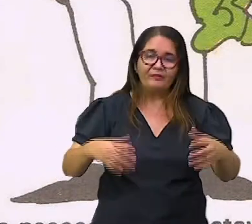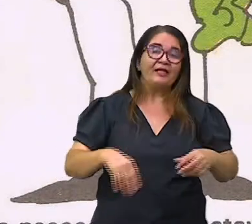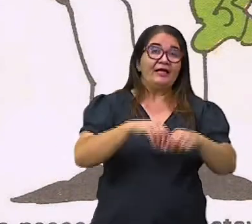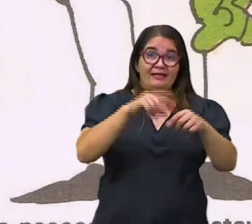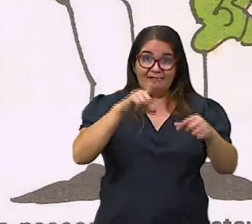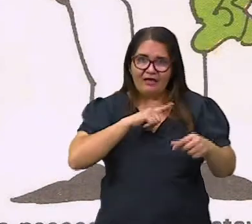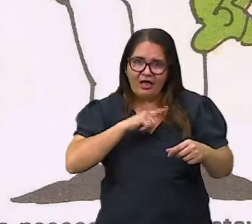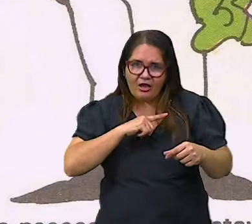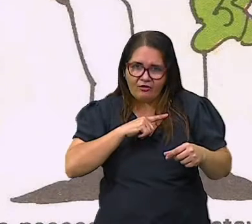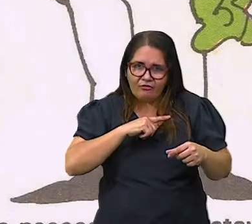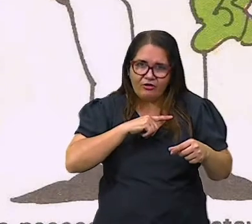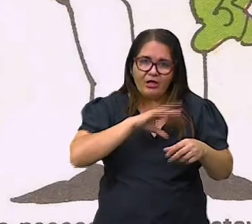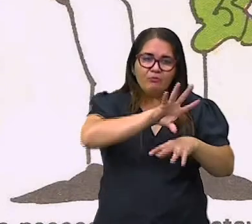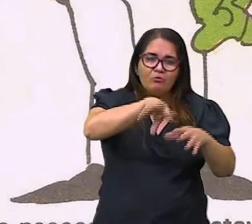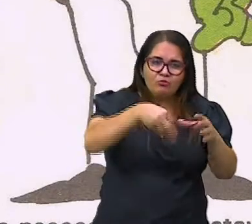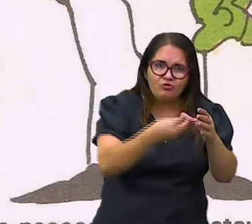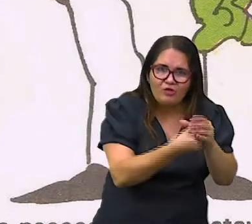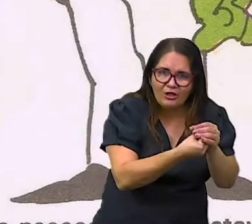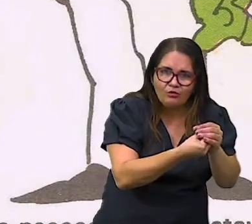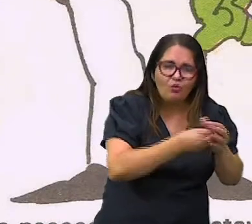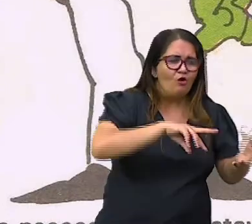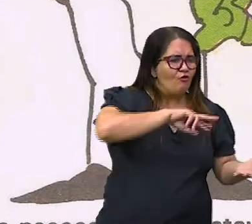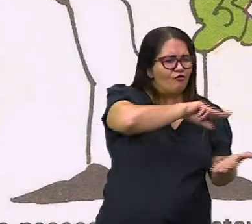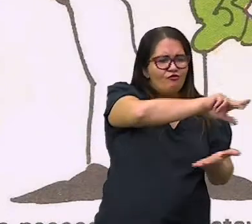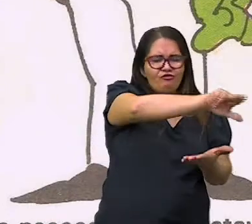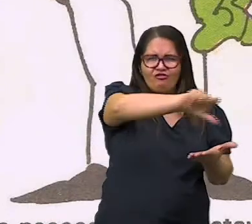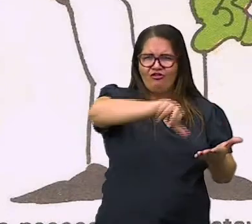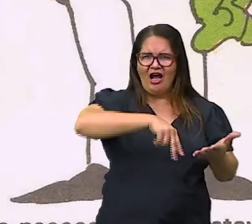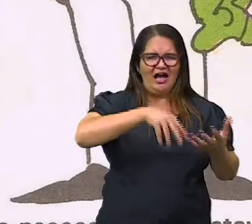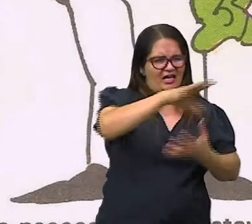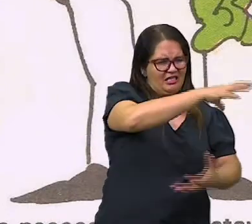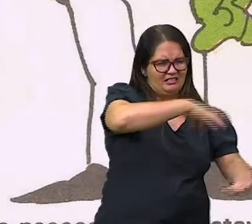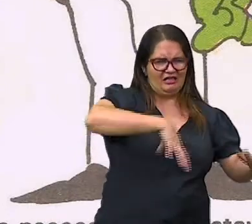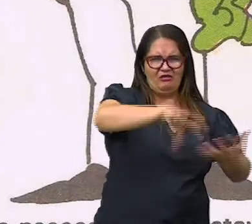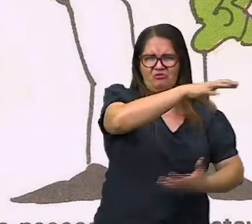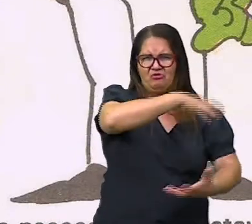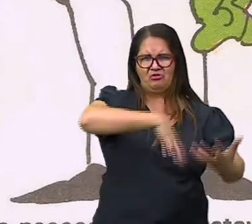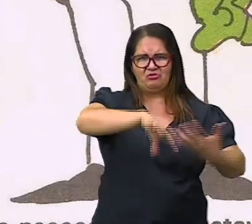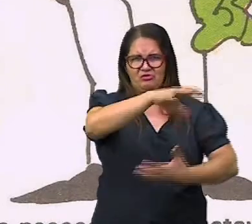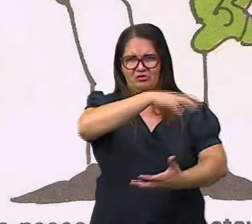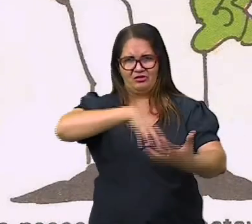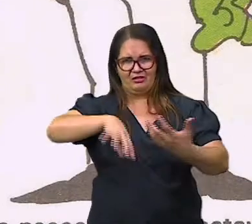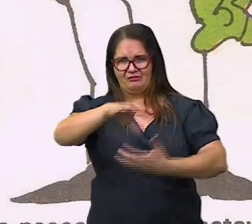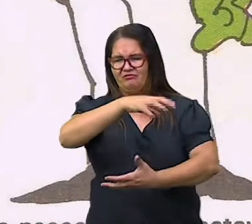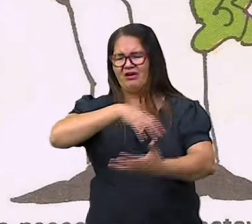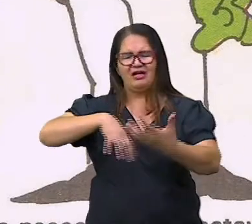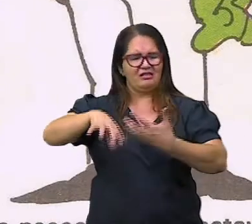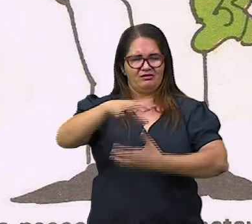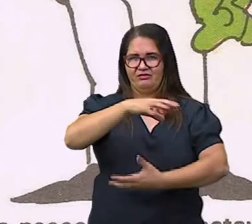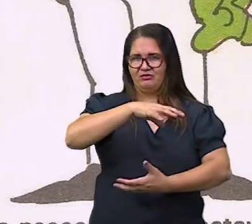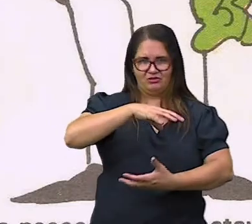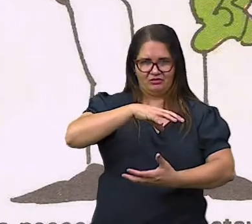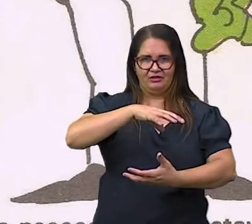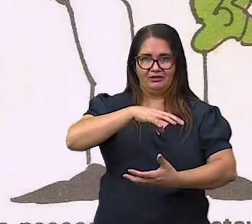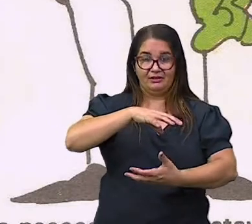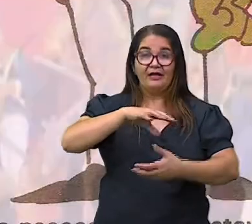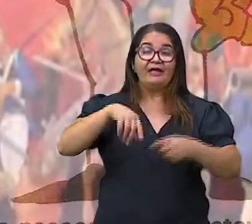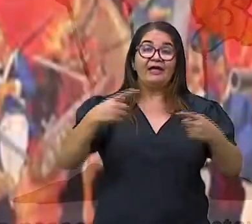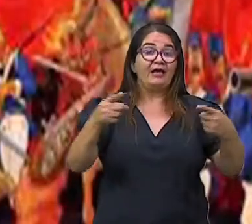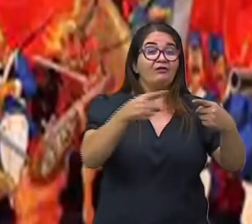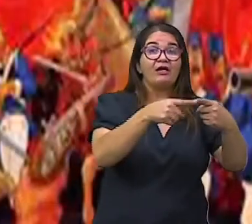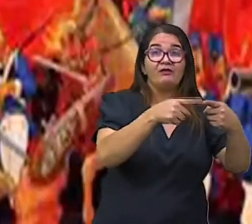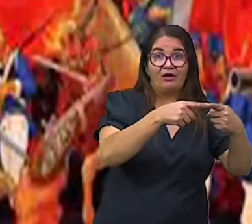Balaiada, a Sabinada, a Revolta dos Malês e a Revolução Farroupilha. A